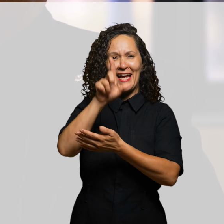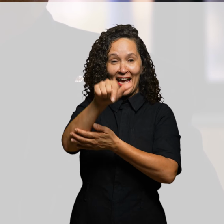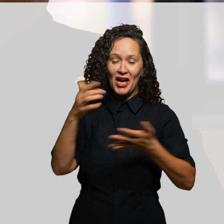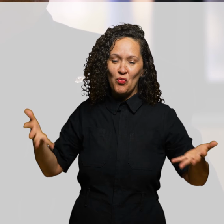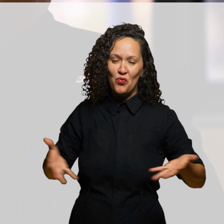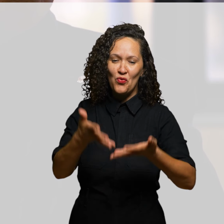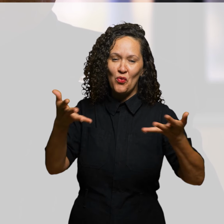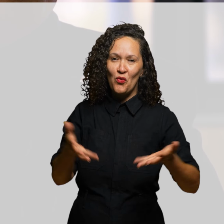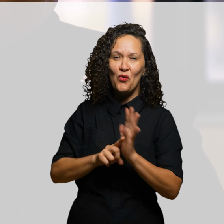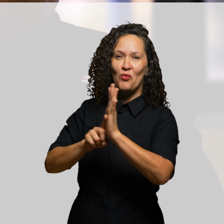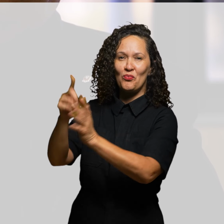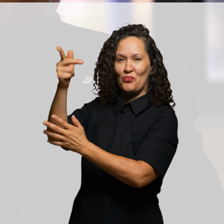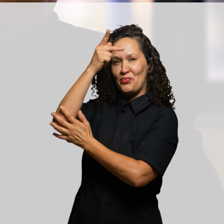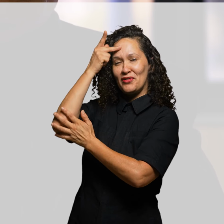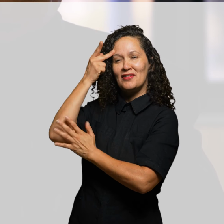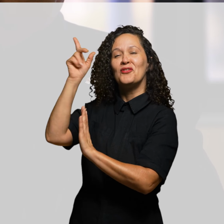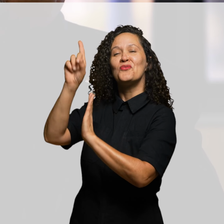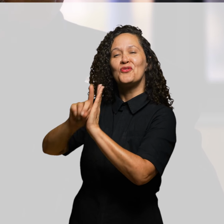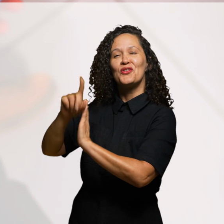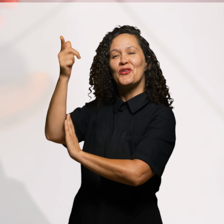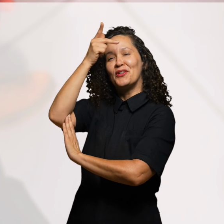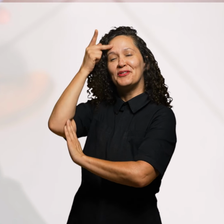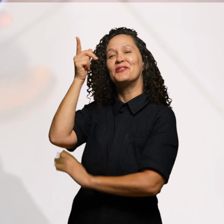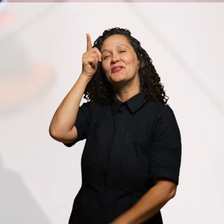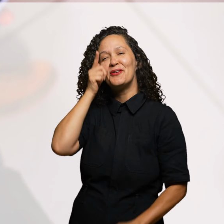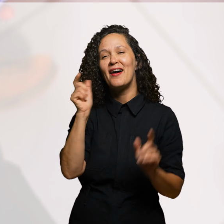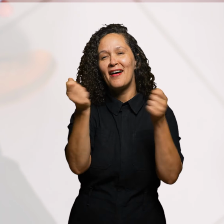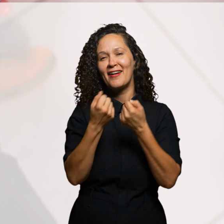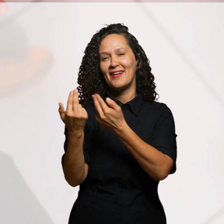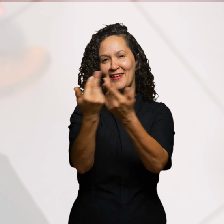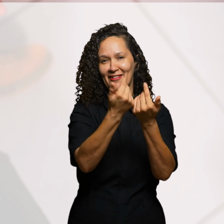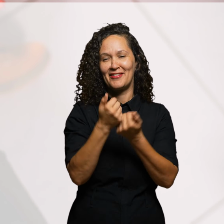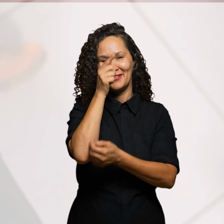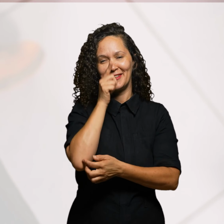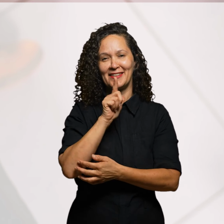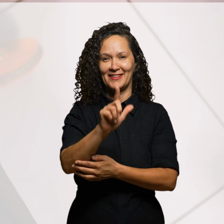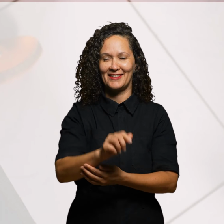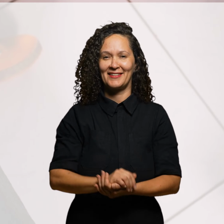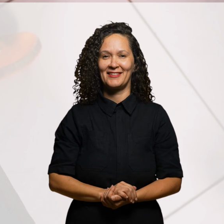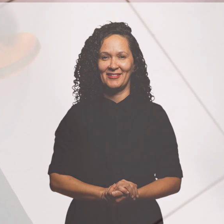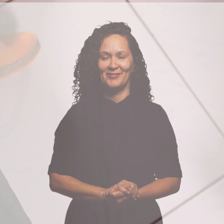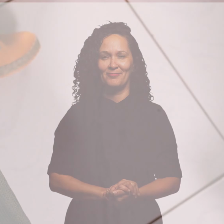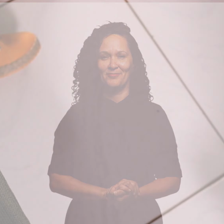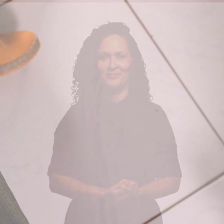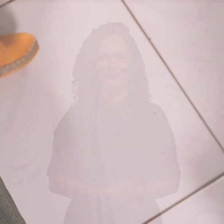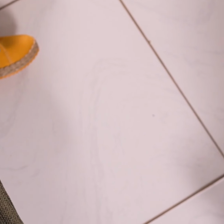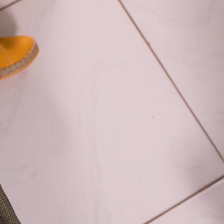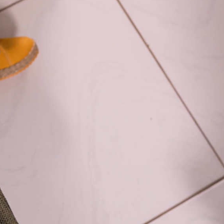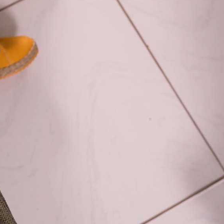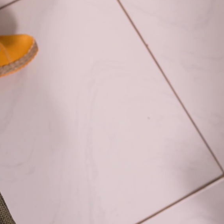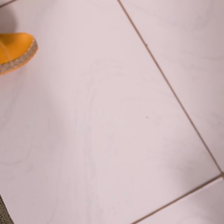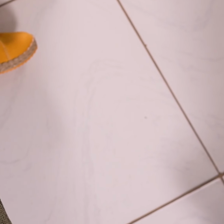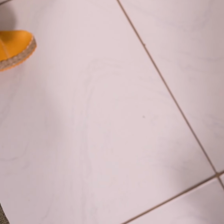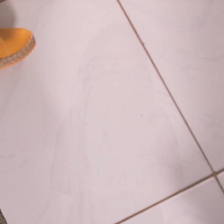viabilizando o direito de outras pessoas naquela mesma condição. Imagens dela manuseando o celular e executando